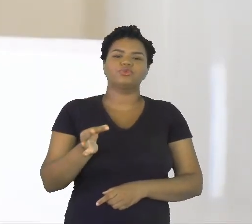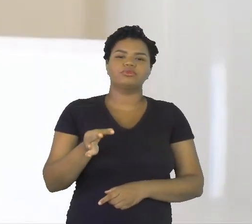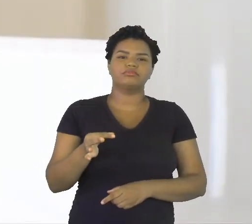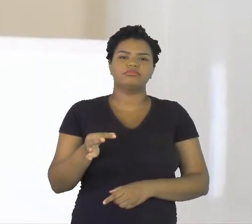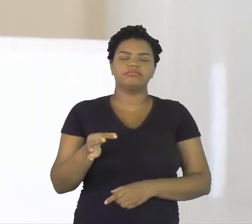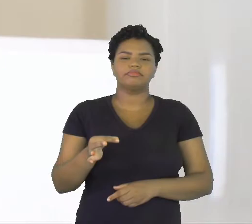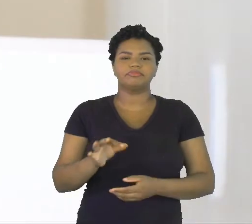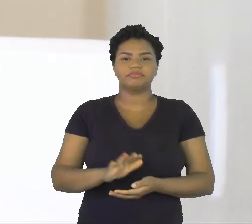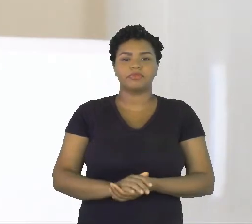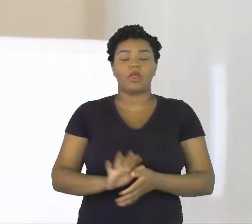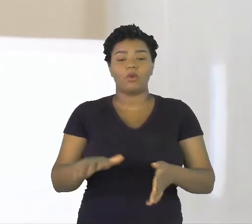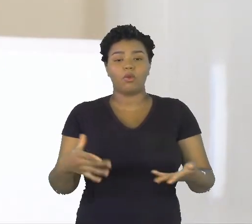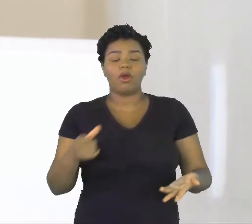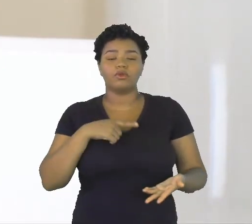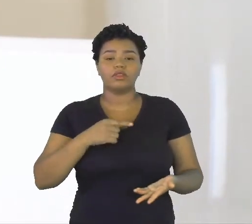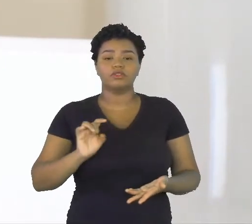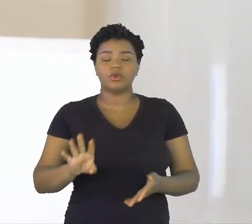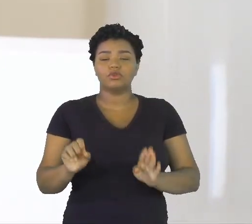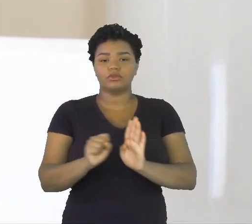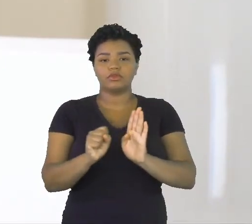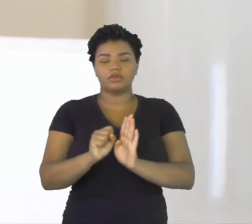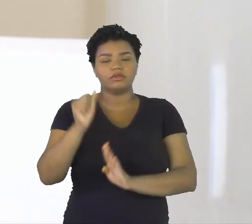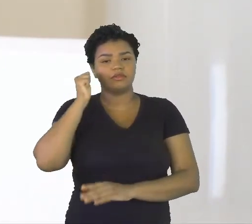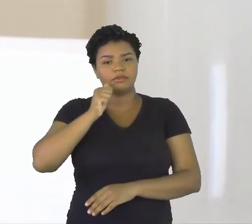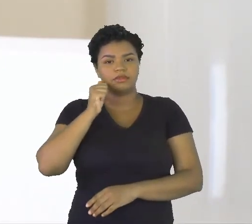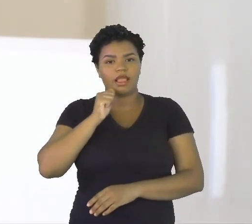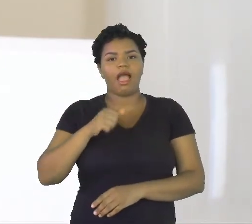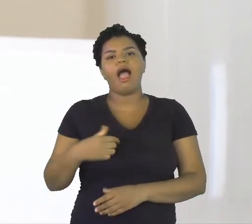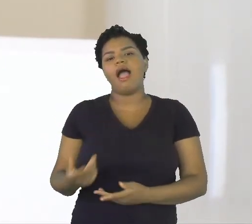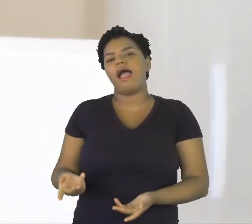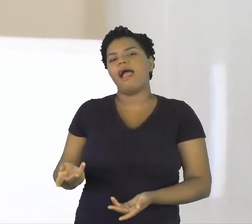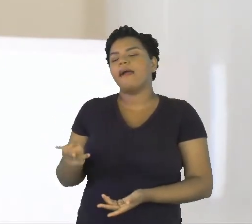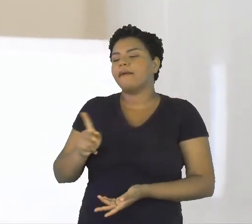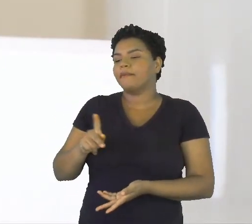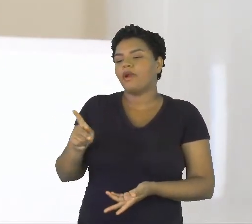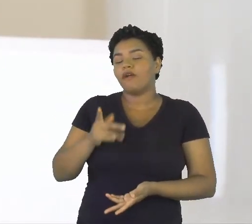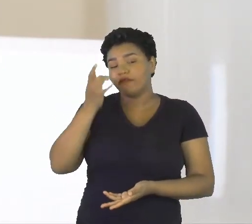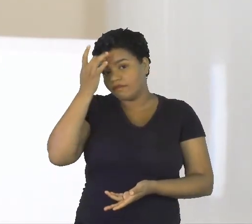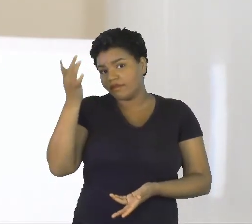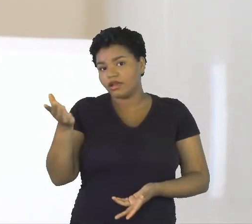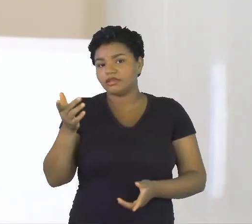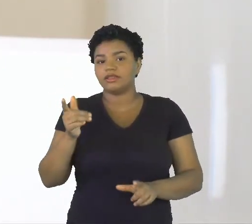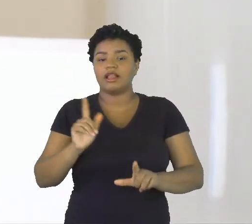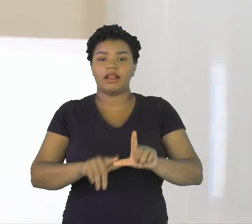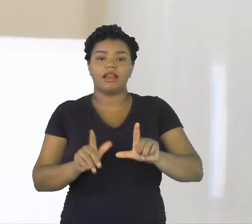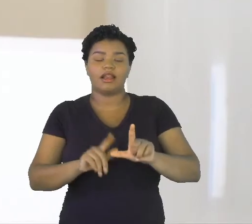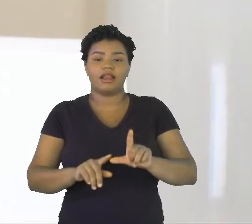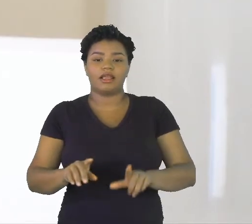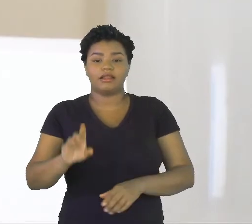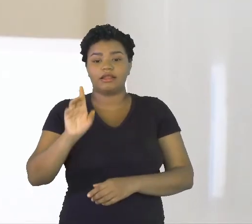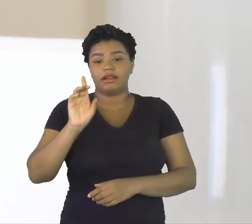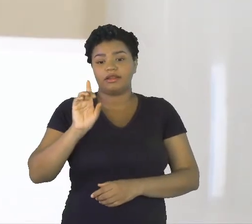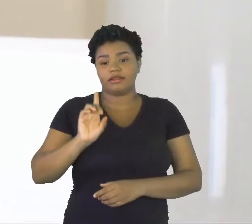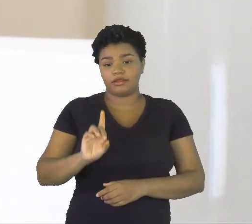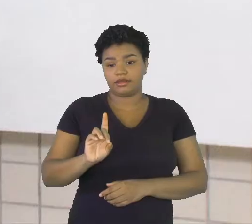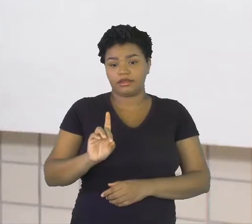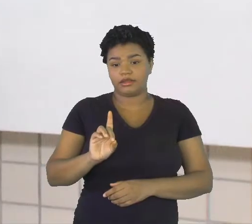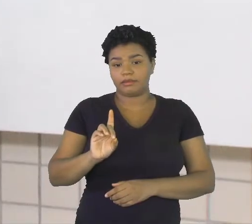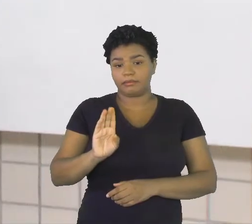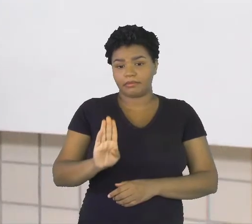Prof, essa ficou fácil. A alternativa B, gata, macaca e cabra.